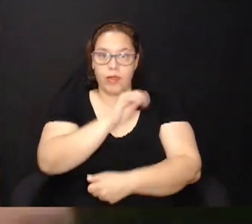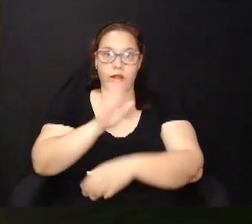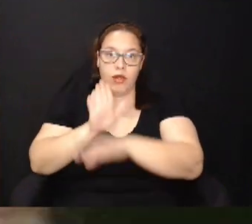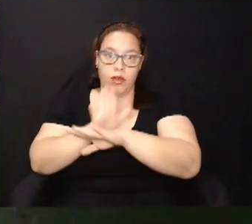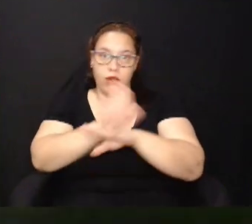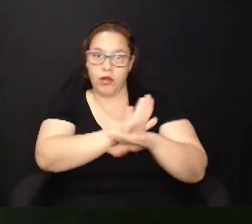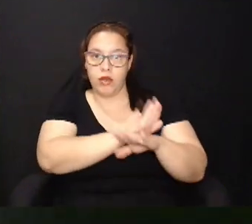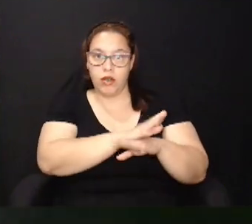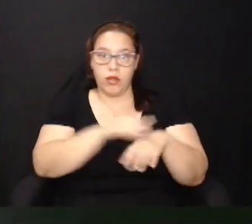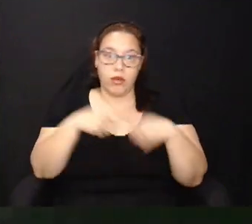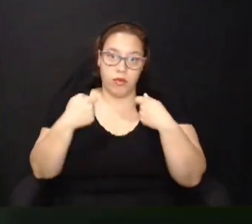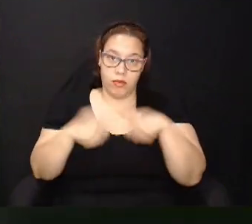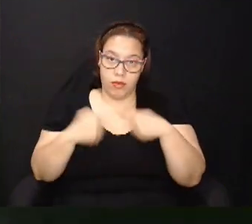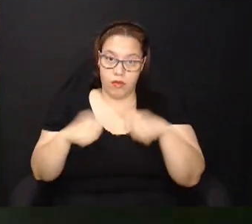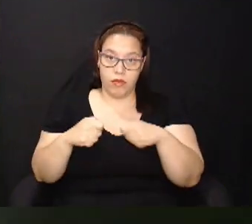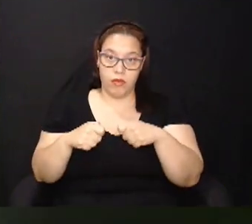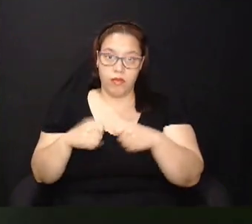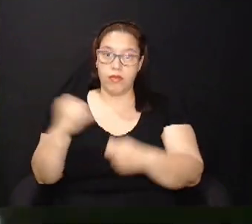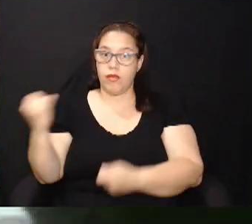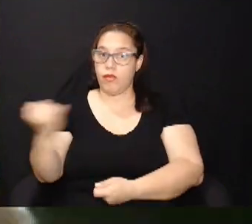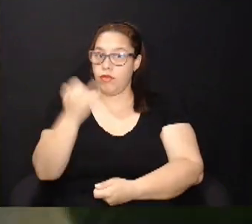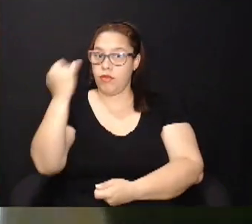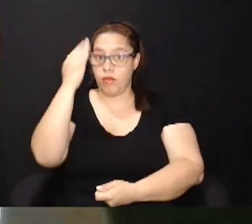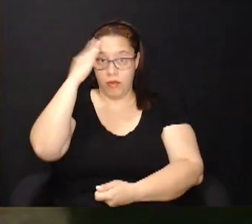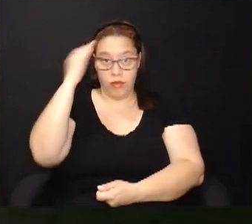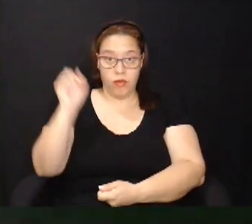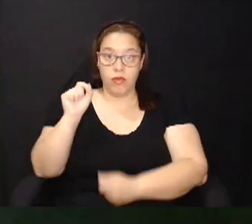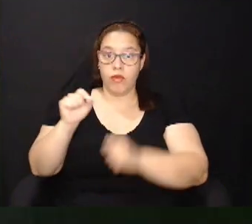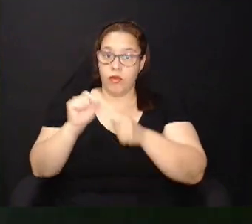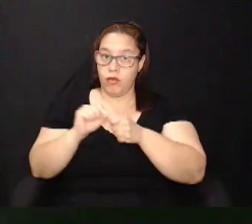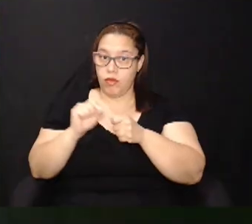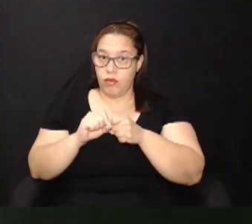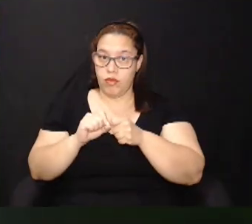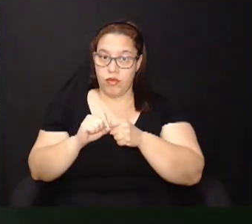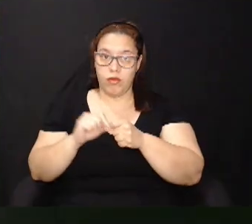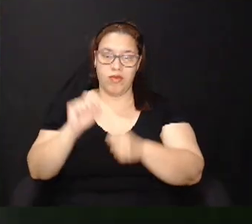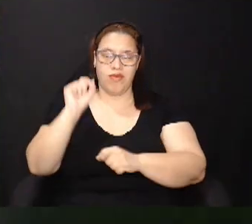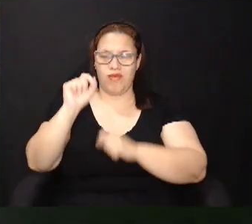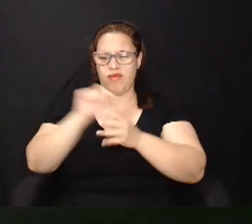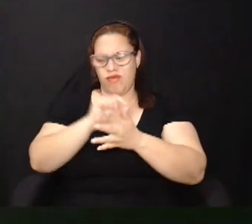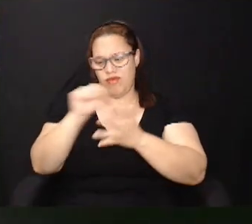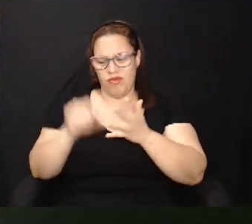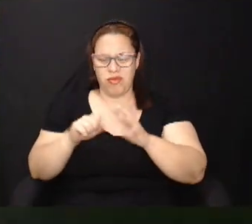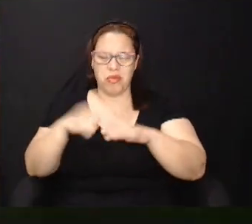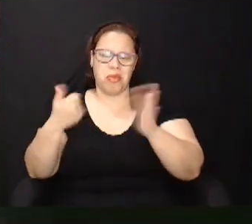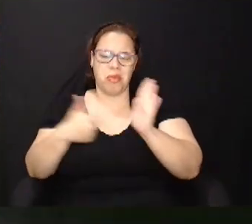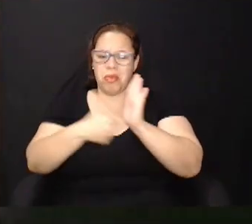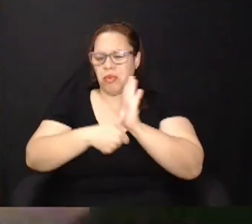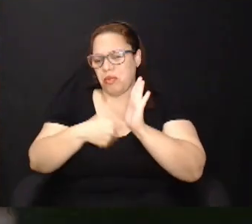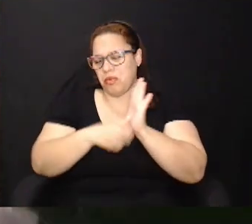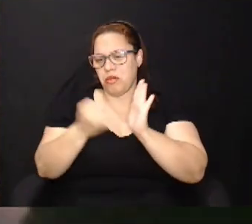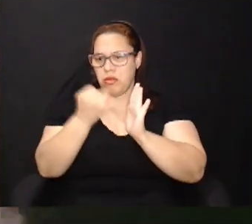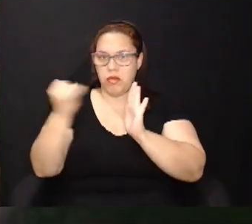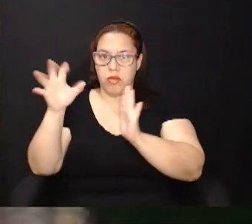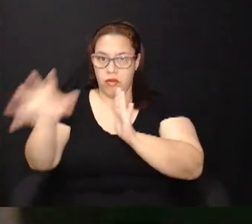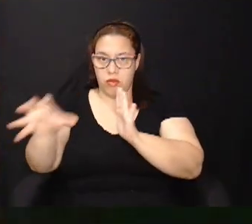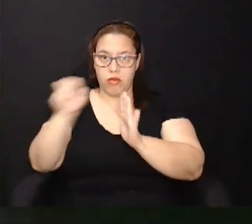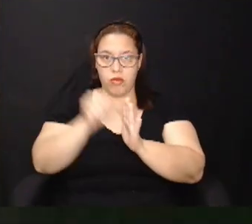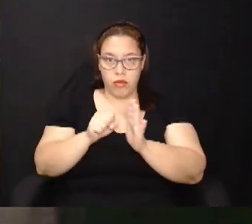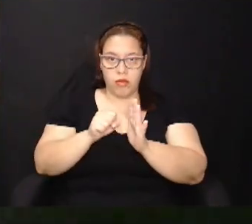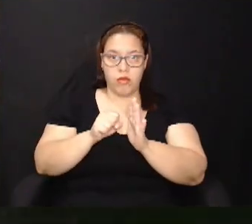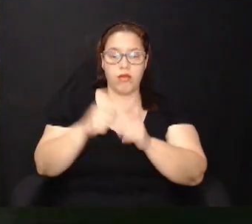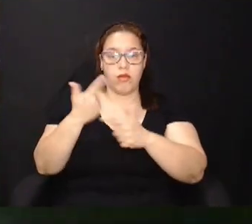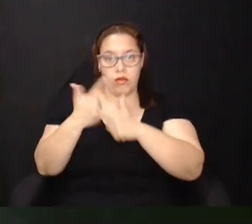oferecer. Então, é muito importante que você saiba o que fazer em cada um desses casos, qual documento é muito importante você pegar para cada tipo de problema,